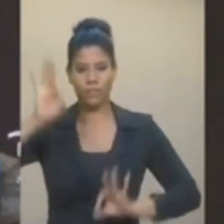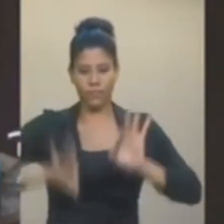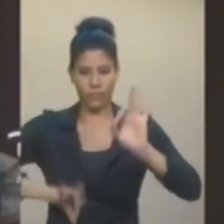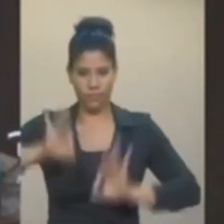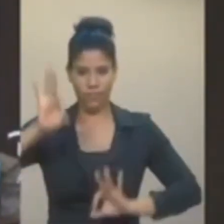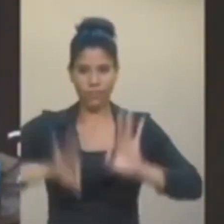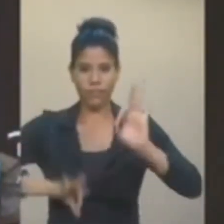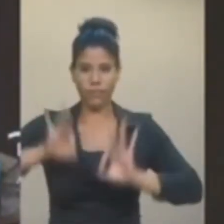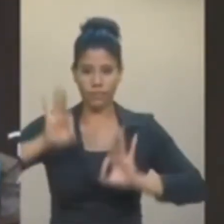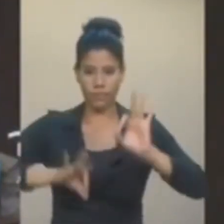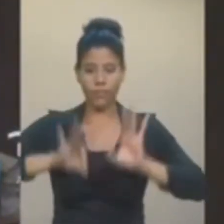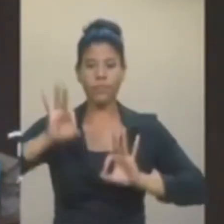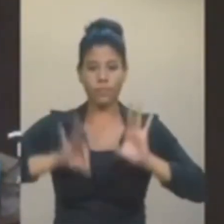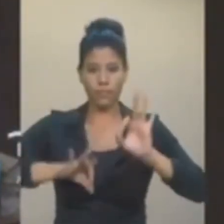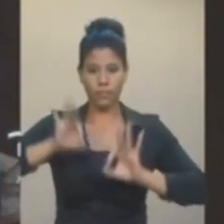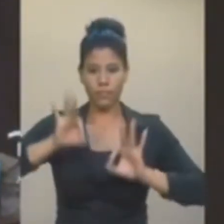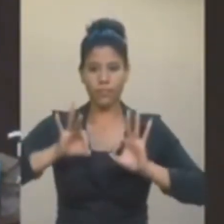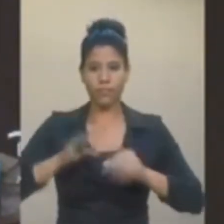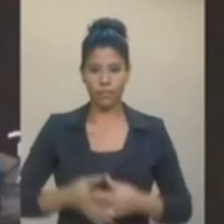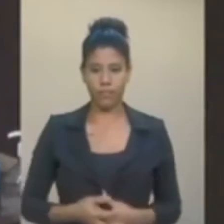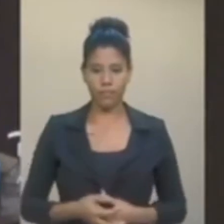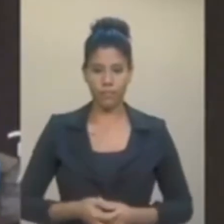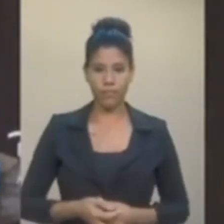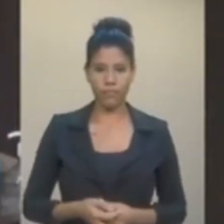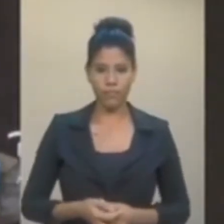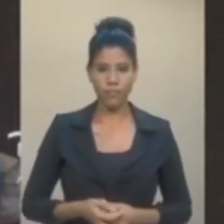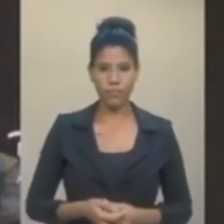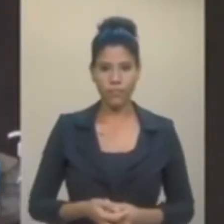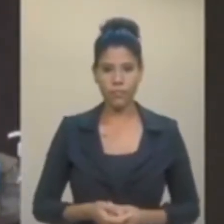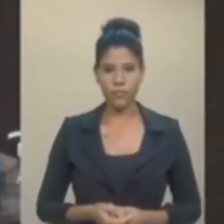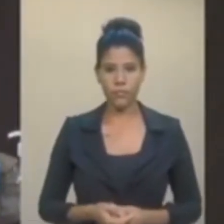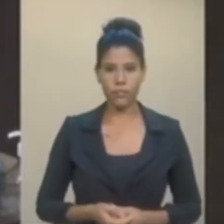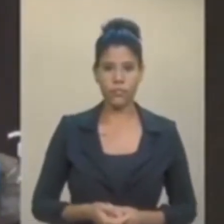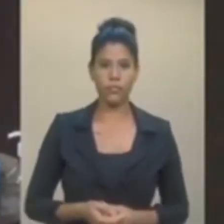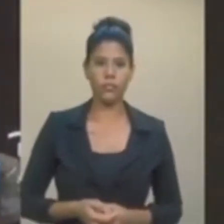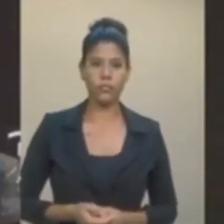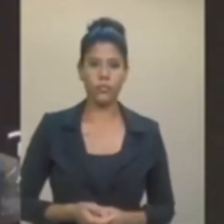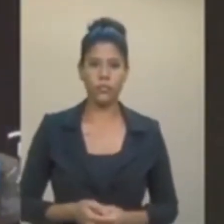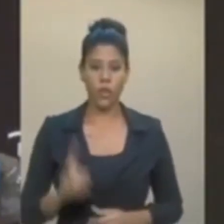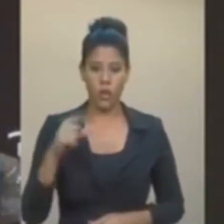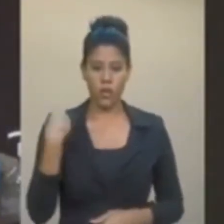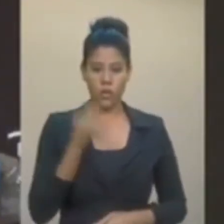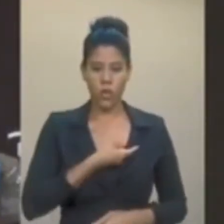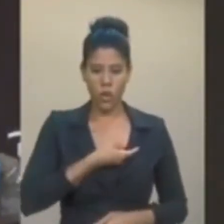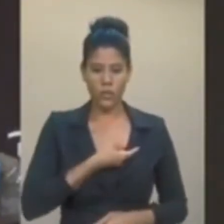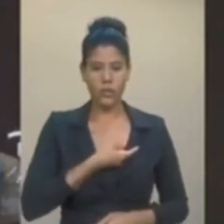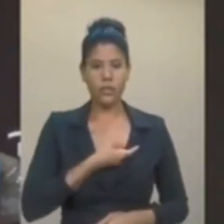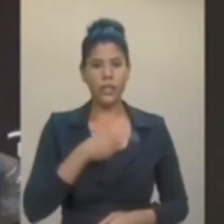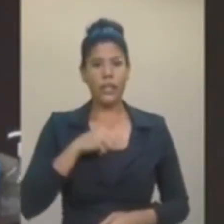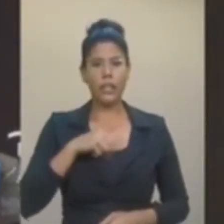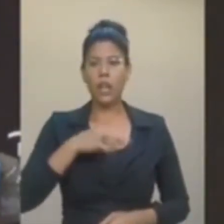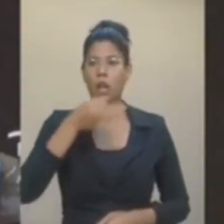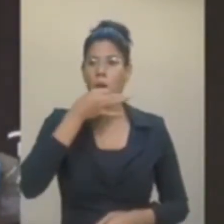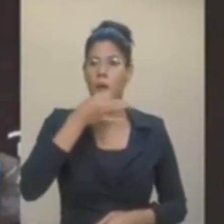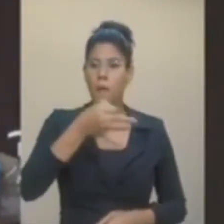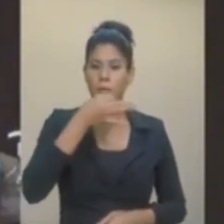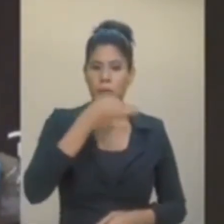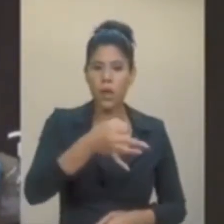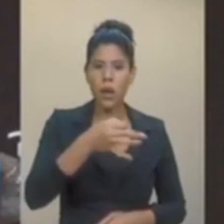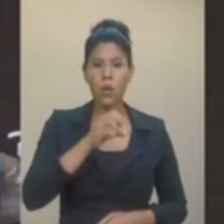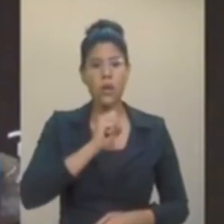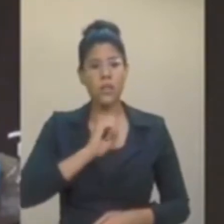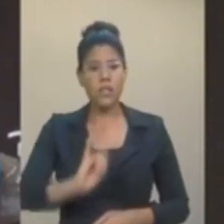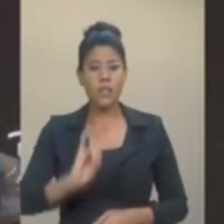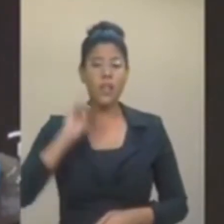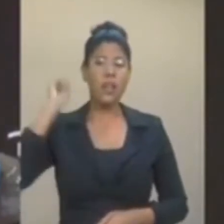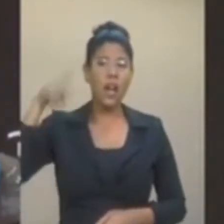e a autoridade do serviço. A força da coerência com aquilo que nós pensamos. Se estes